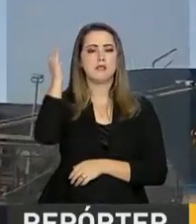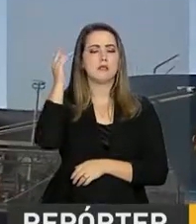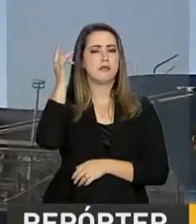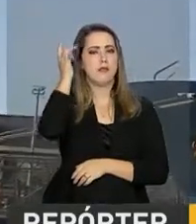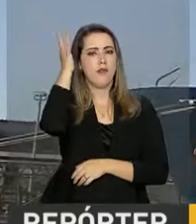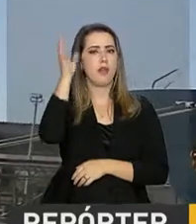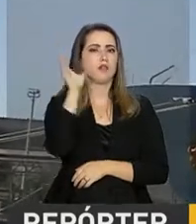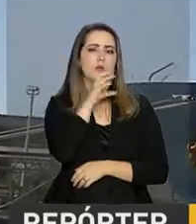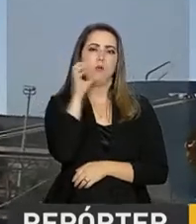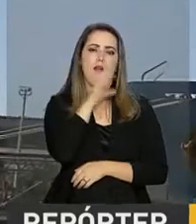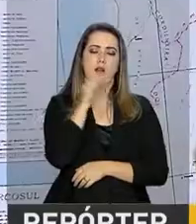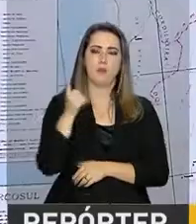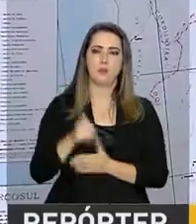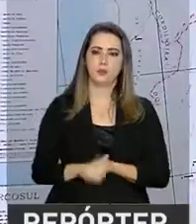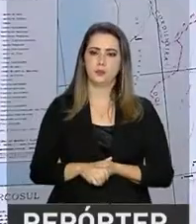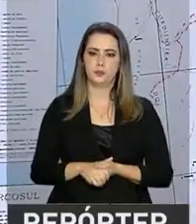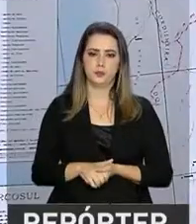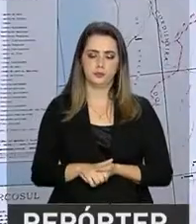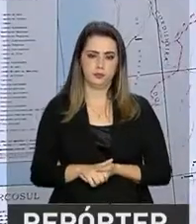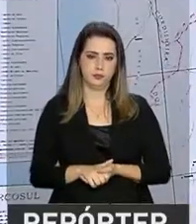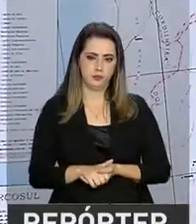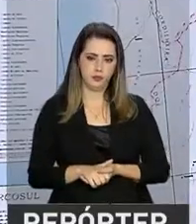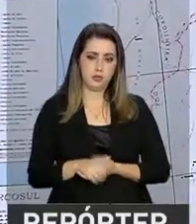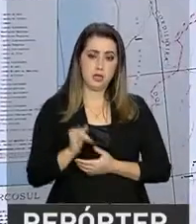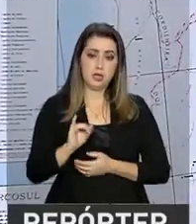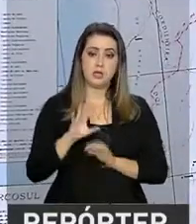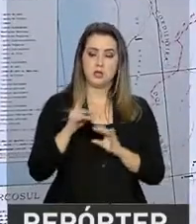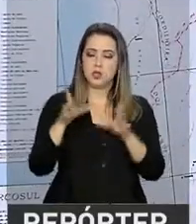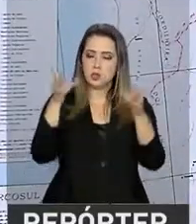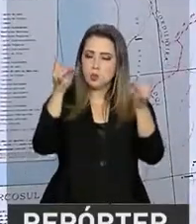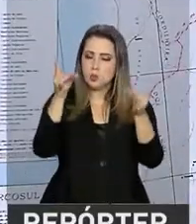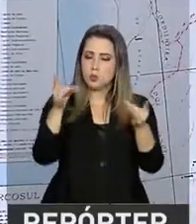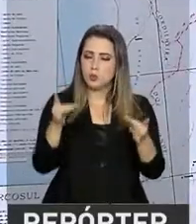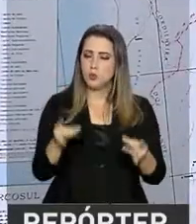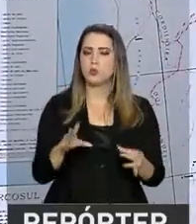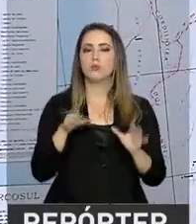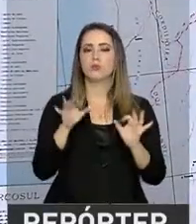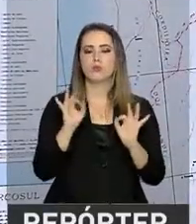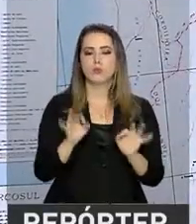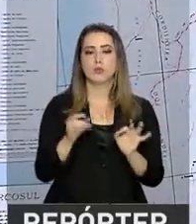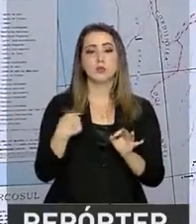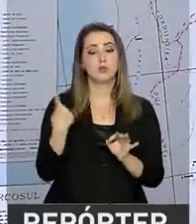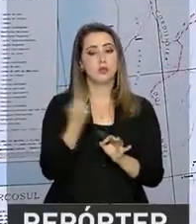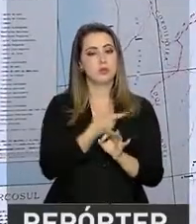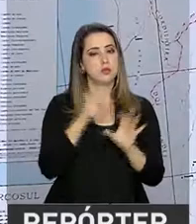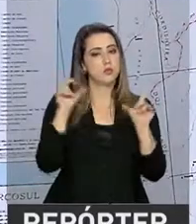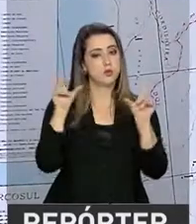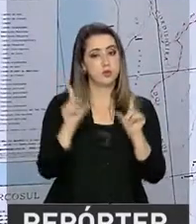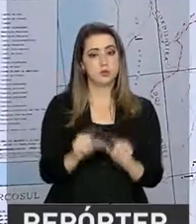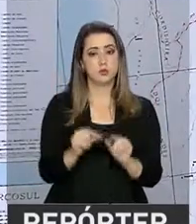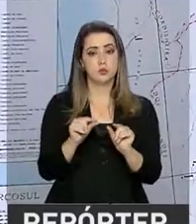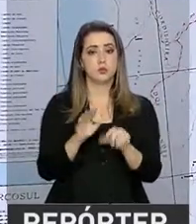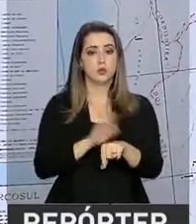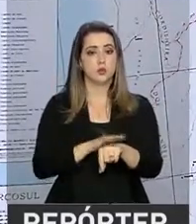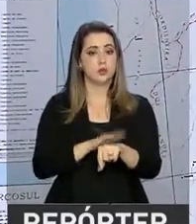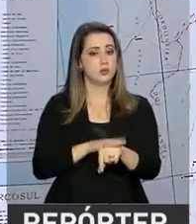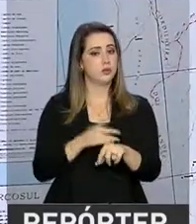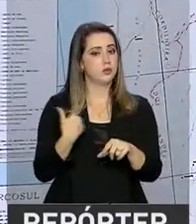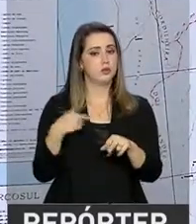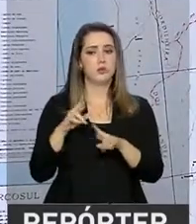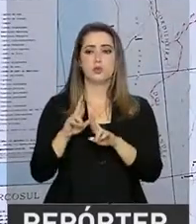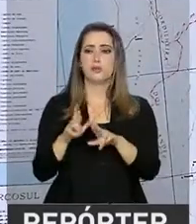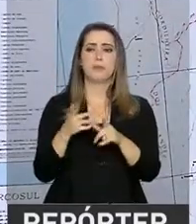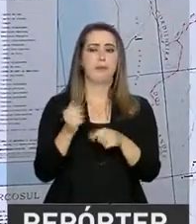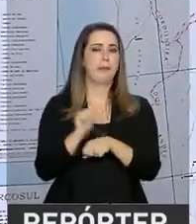ao processo se todos os requisitos forem cumpridos o que a gente está promovendo uma redução do tempo de espera